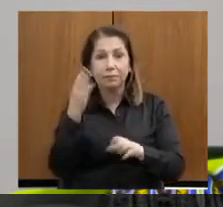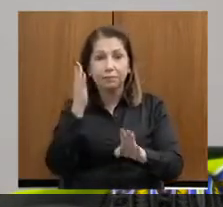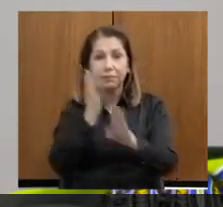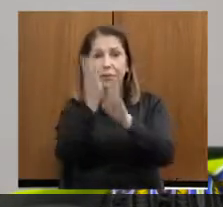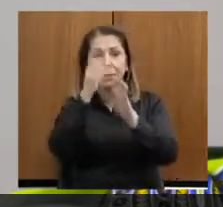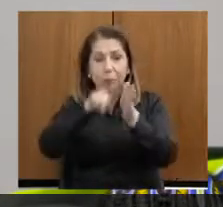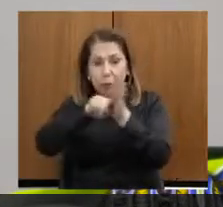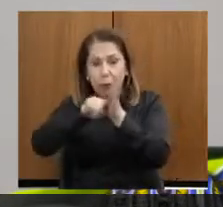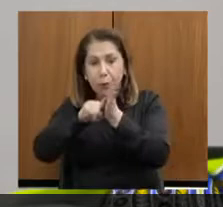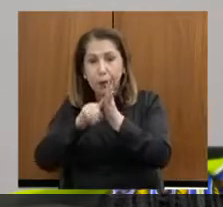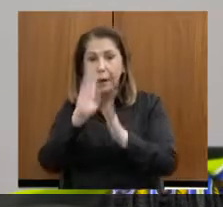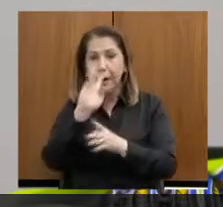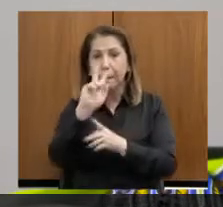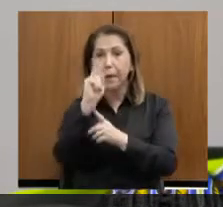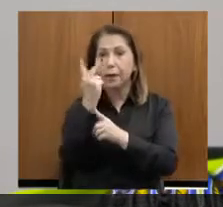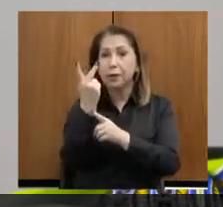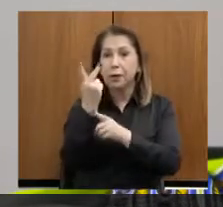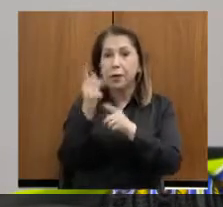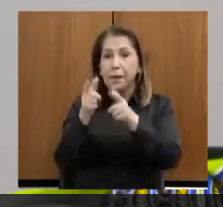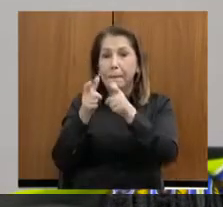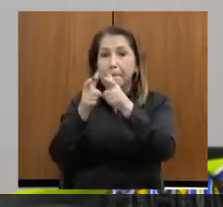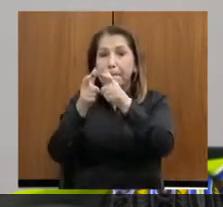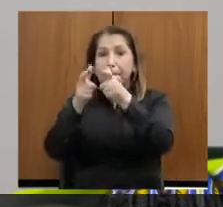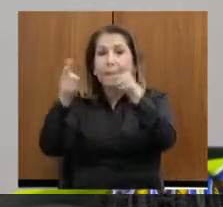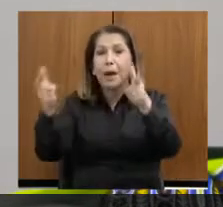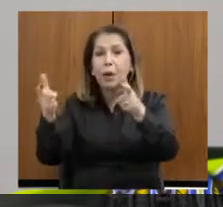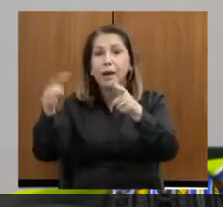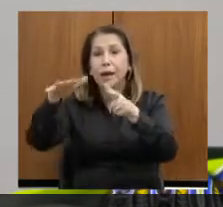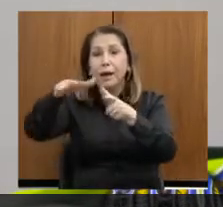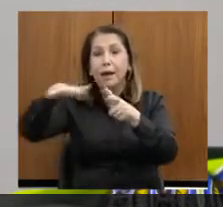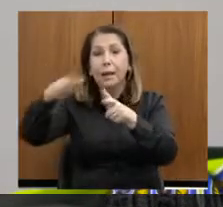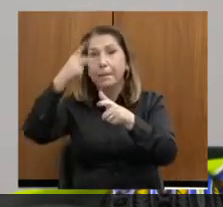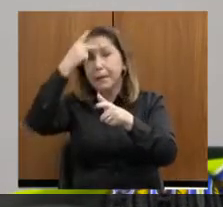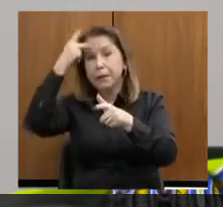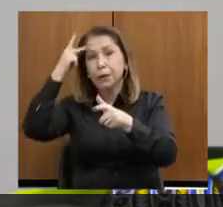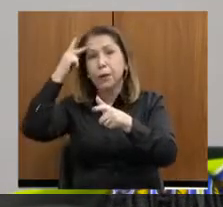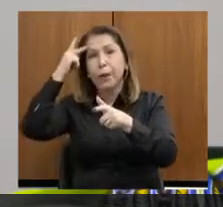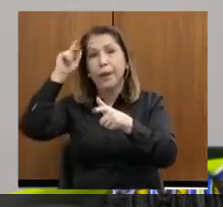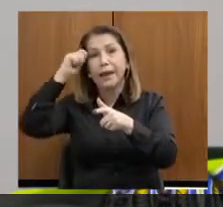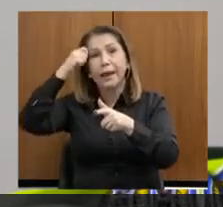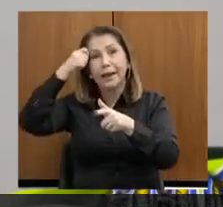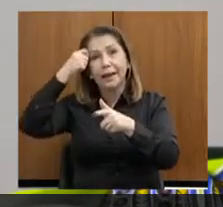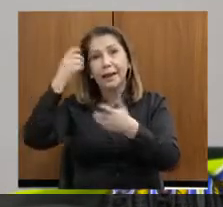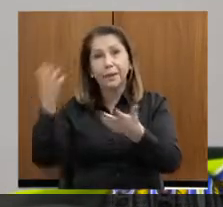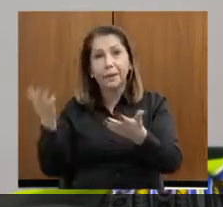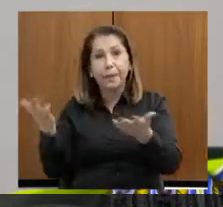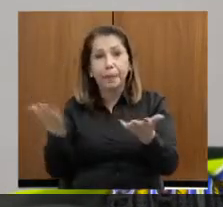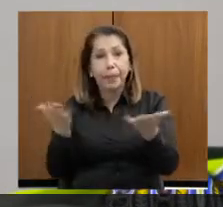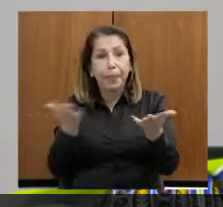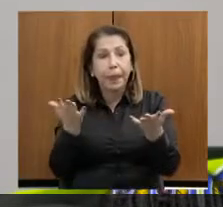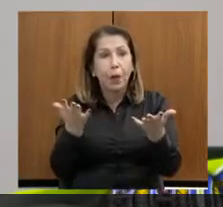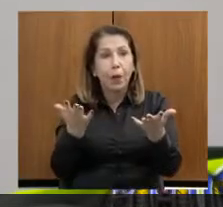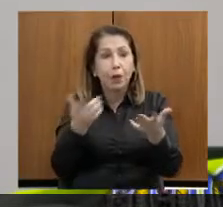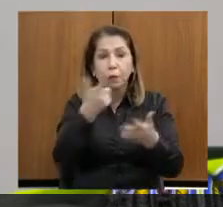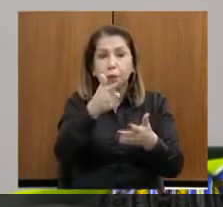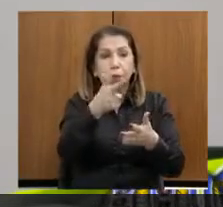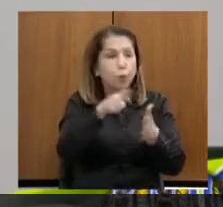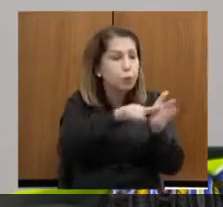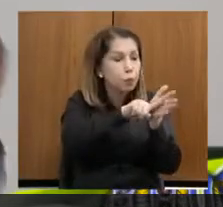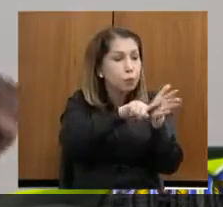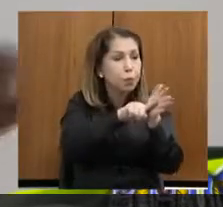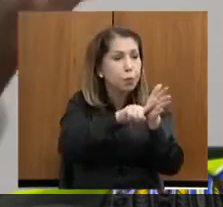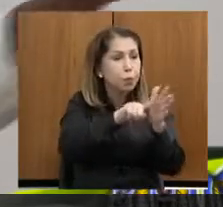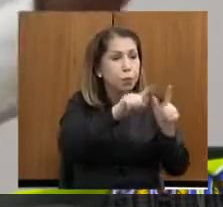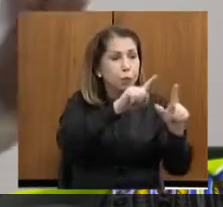que Belo Horizonte a maioria era era negro e por que que hoje a gente não tem senso